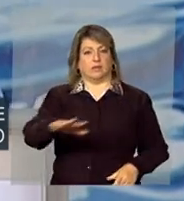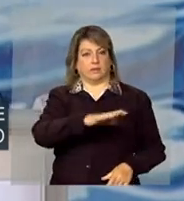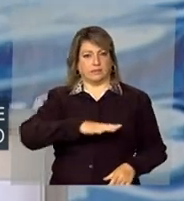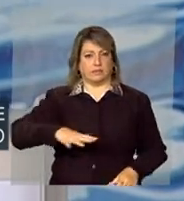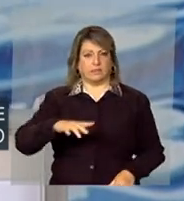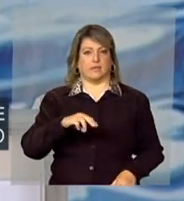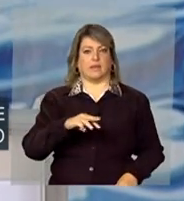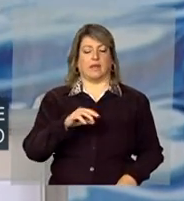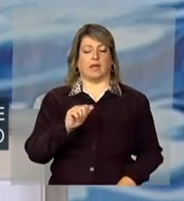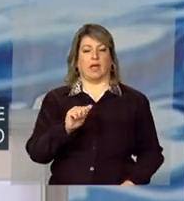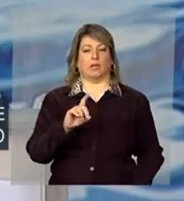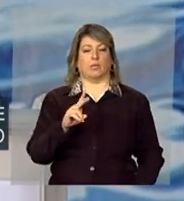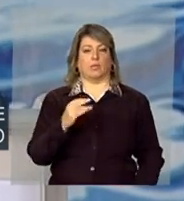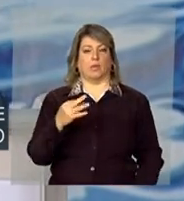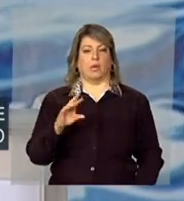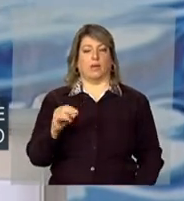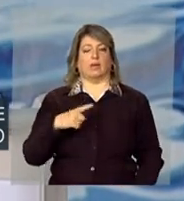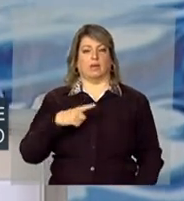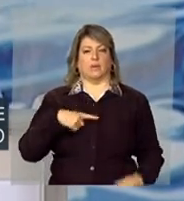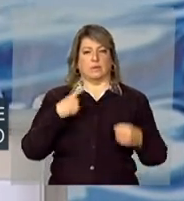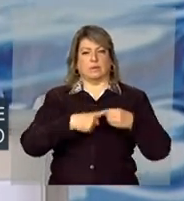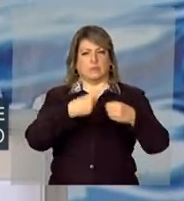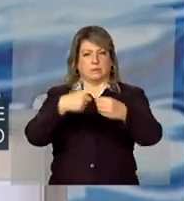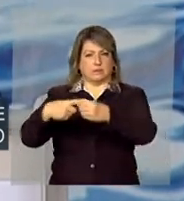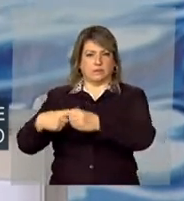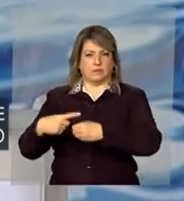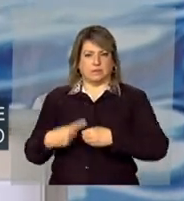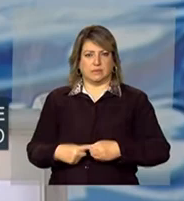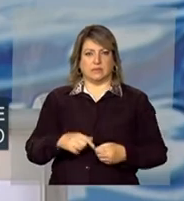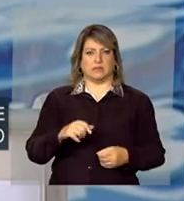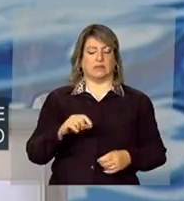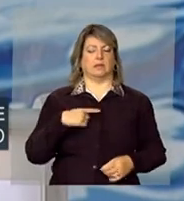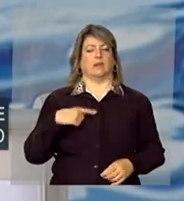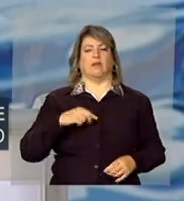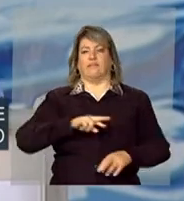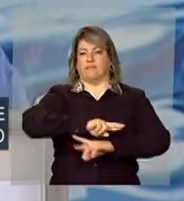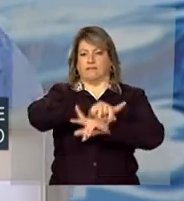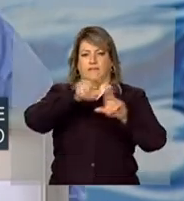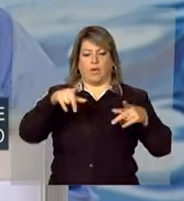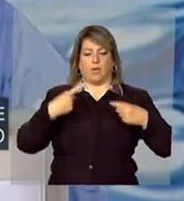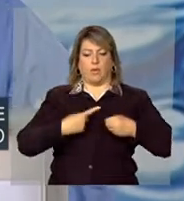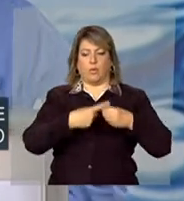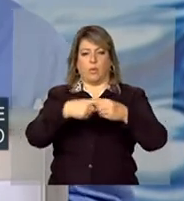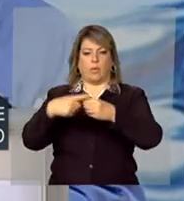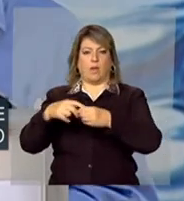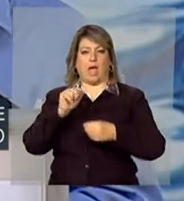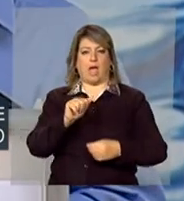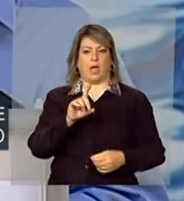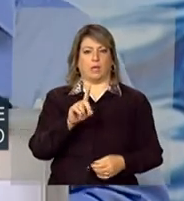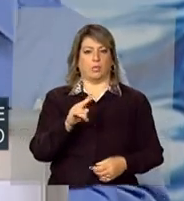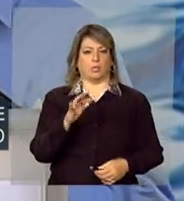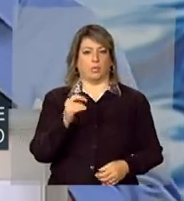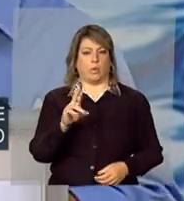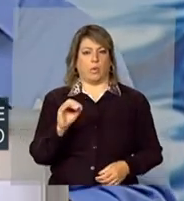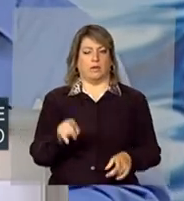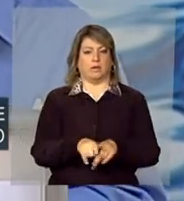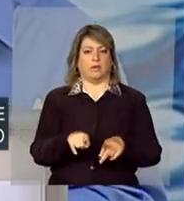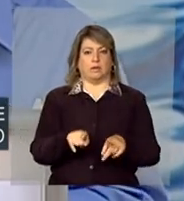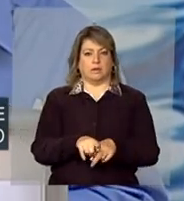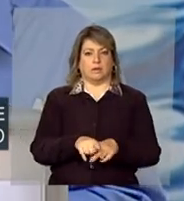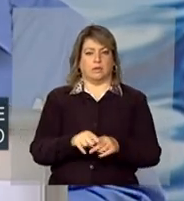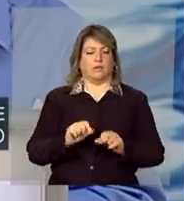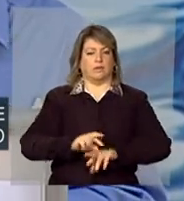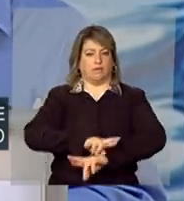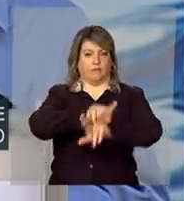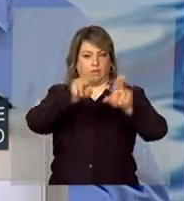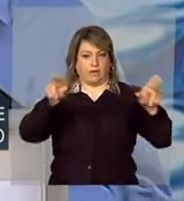da adutora de Queimada Nova, da adutora de São Raimundo Nonato, da adutora do Sudeste e da adutora de Vila